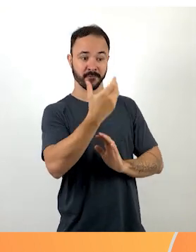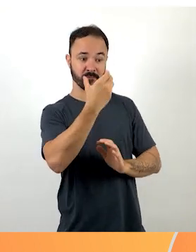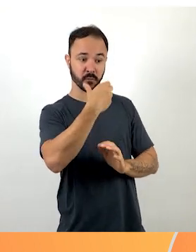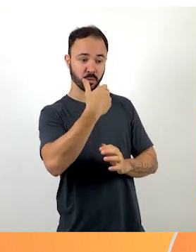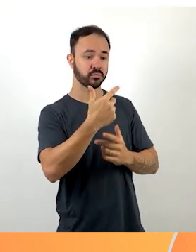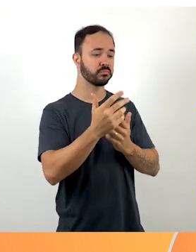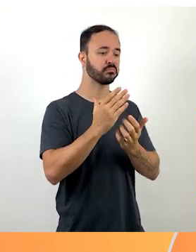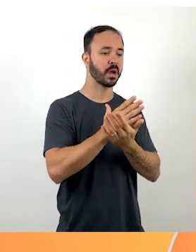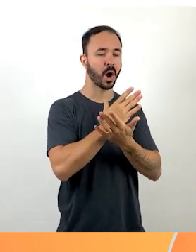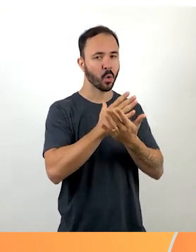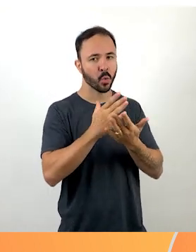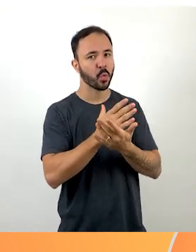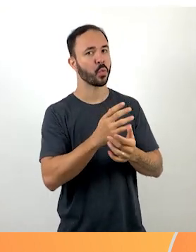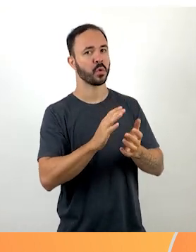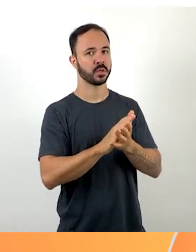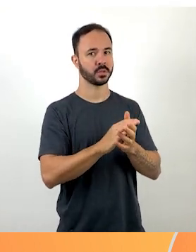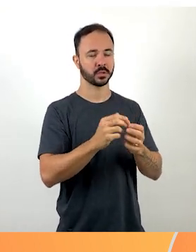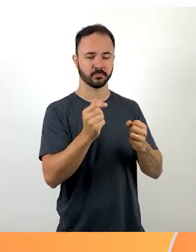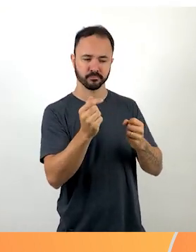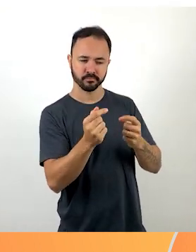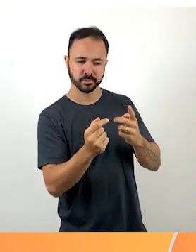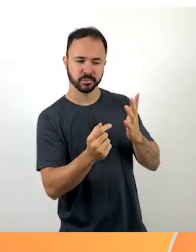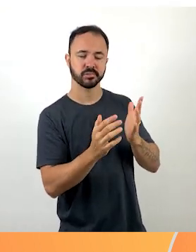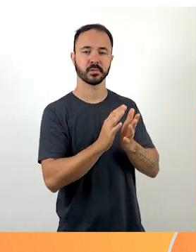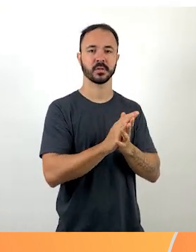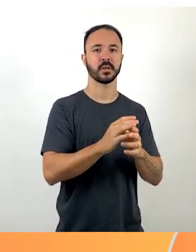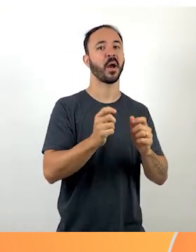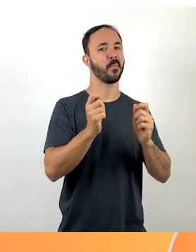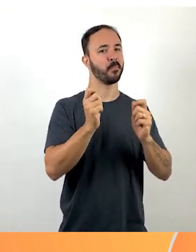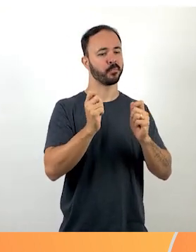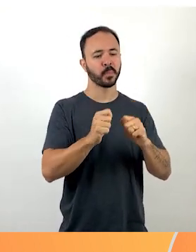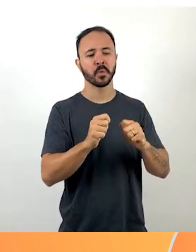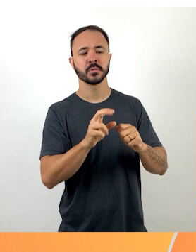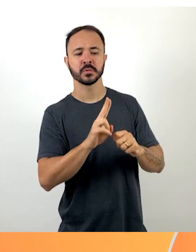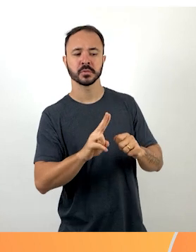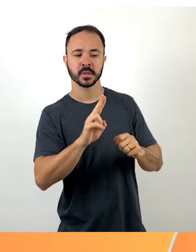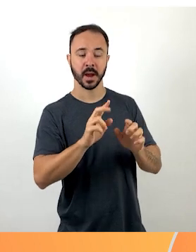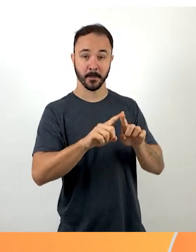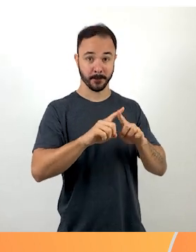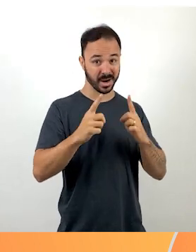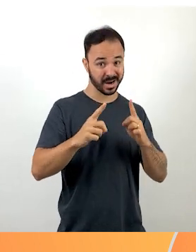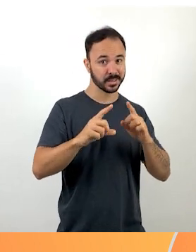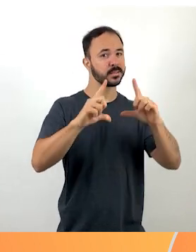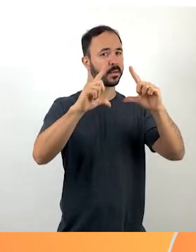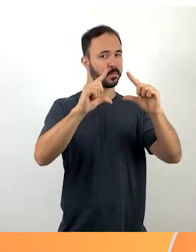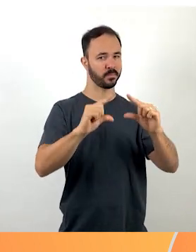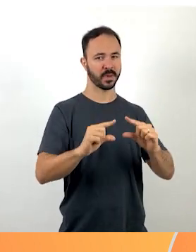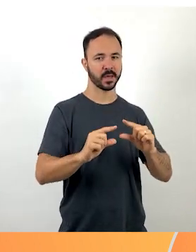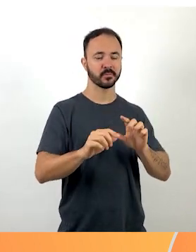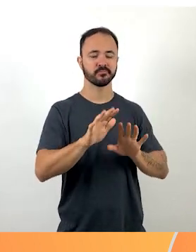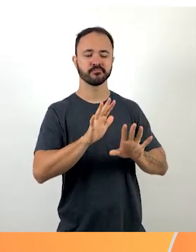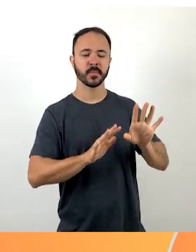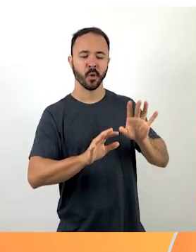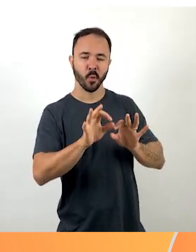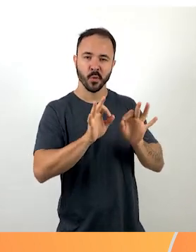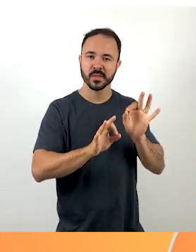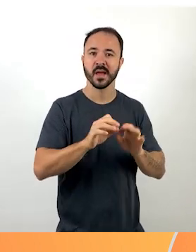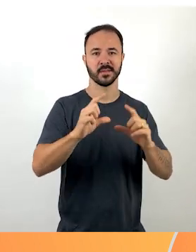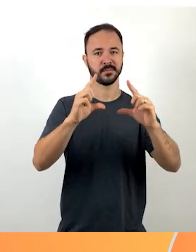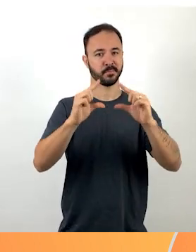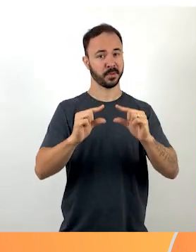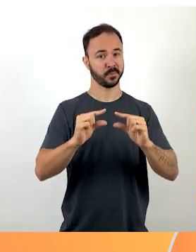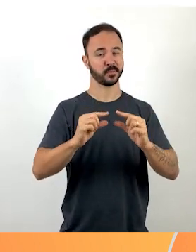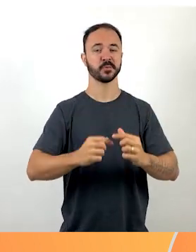alimentos cozidos, guardanapos e papel toalha e laticínios, como queijos. Então, esses itens têm que ser utilizados em